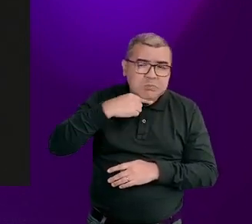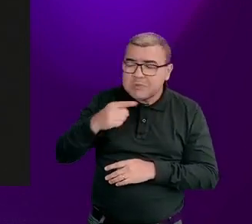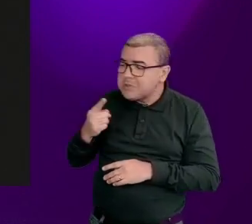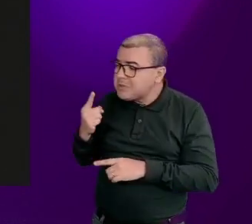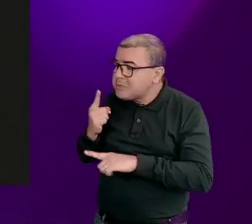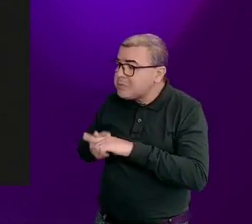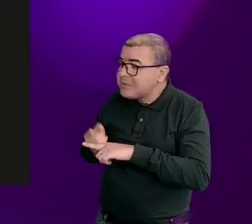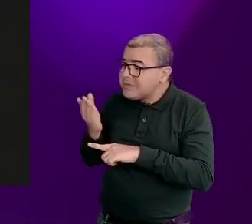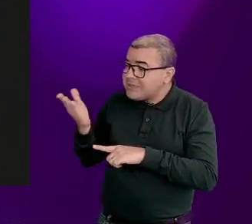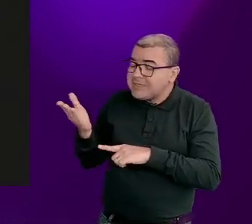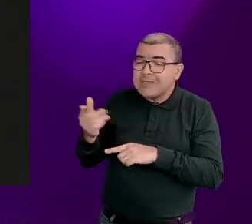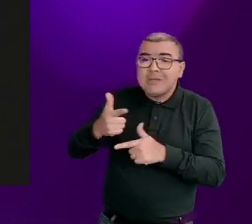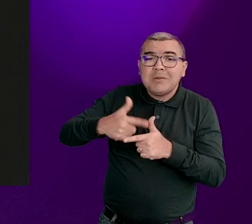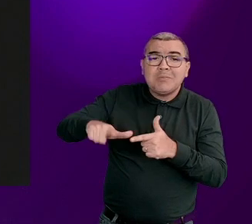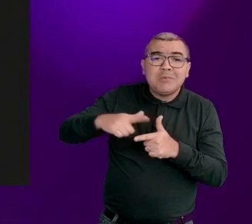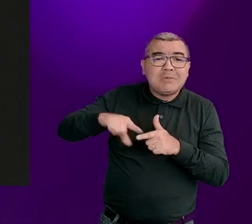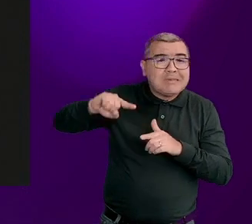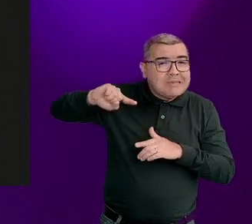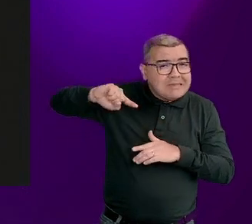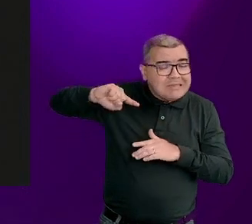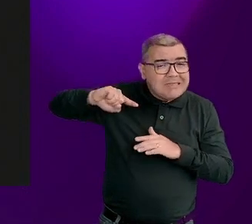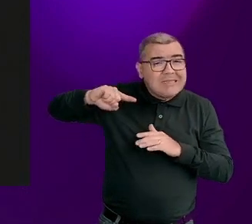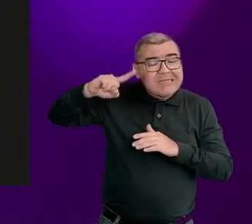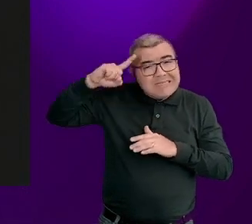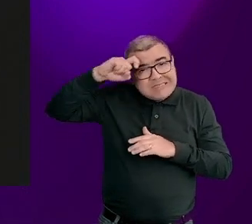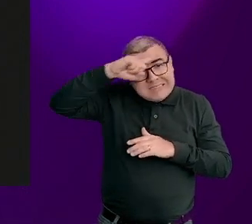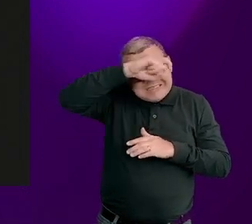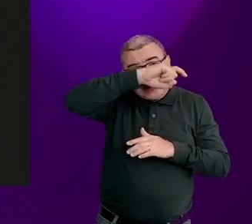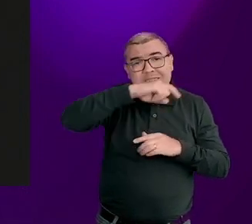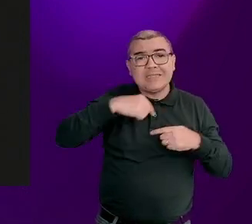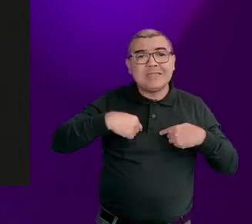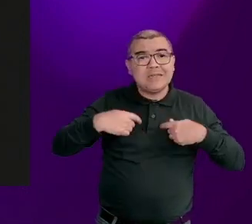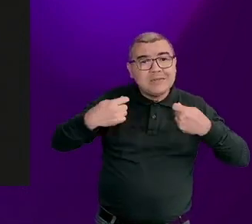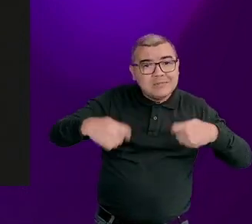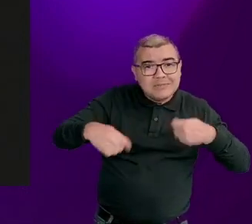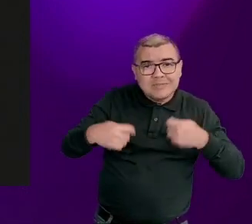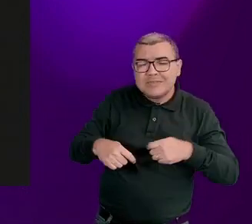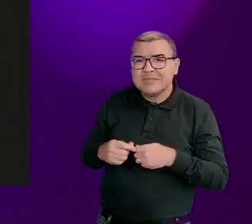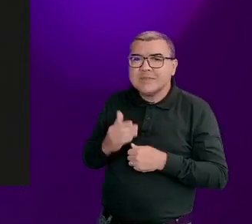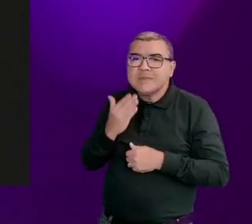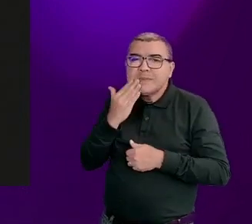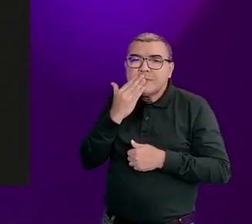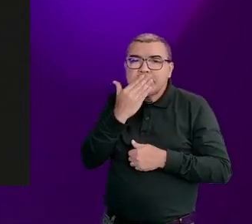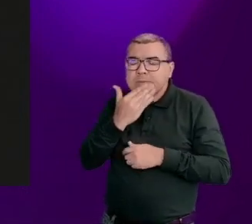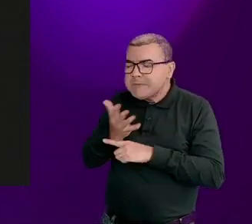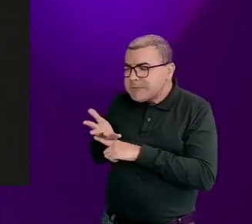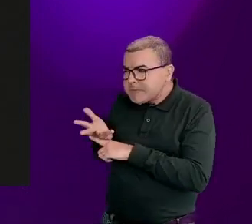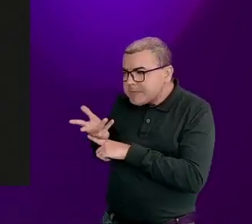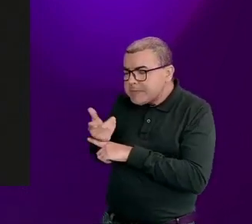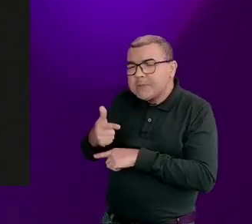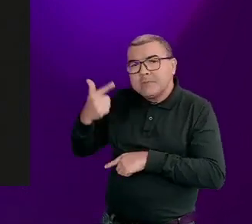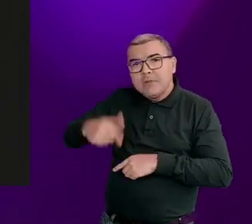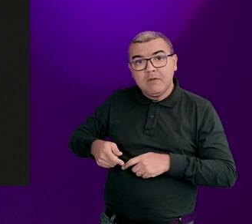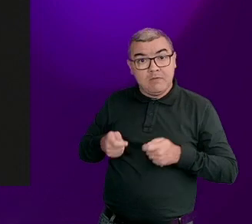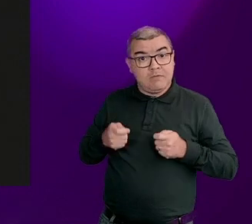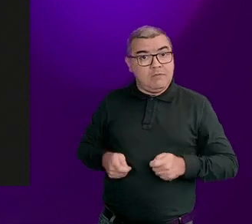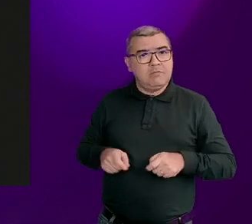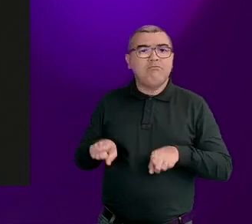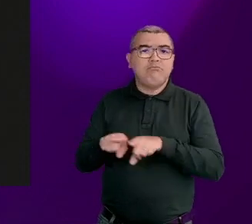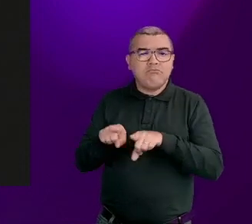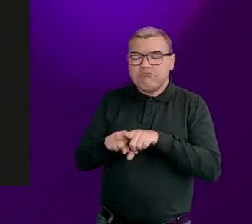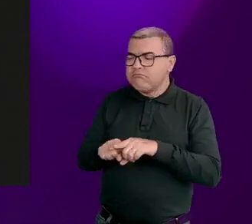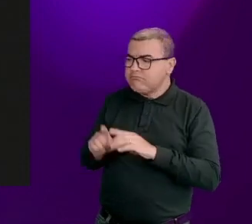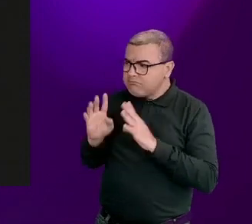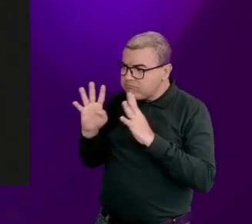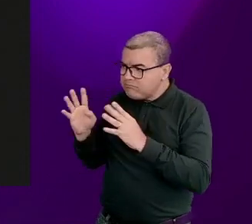são graves, o prognóstico é ruim, você tem que ter uma forma suave né, mas ao mesmo tempo firme de dizer que